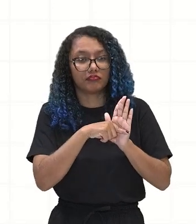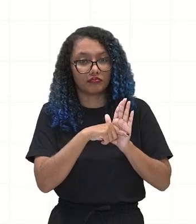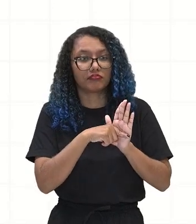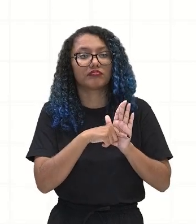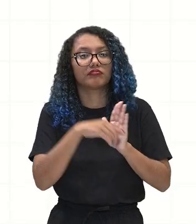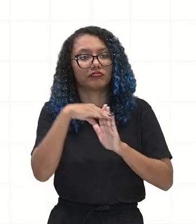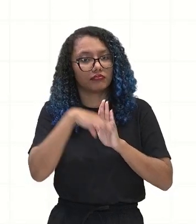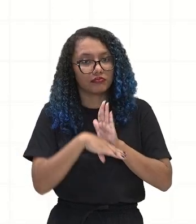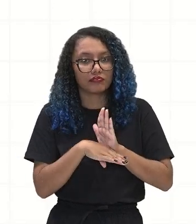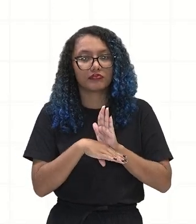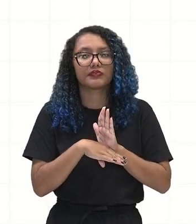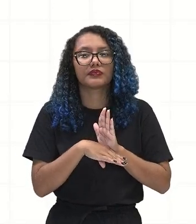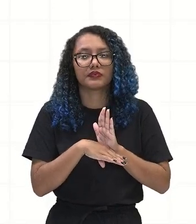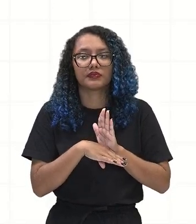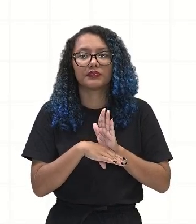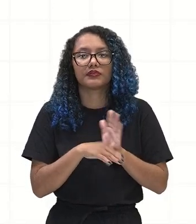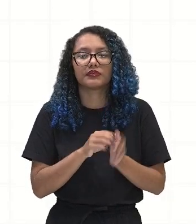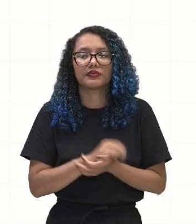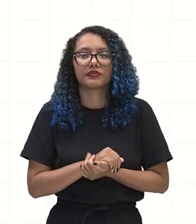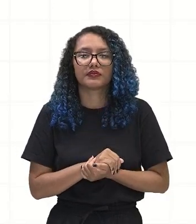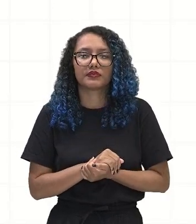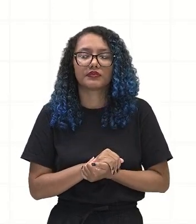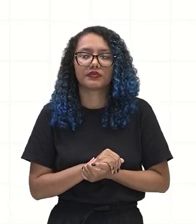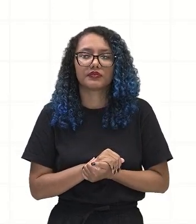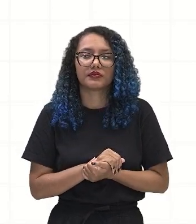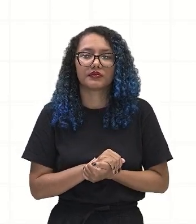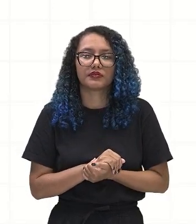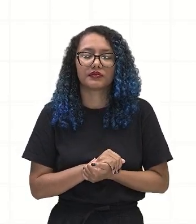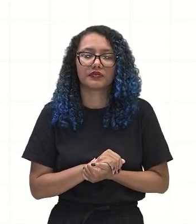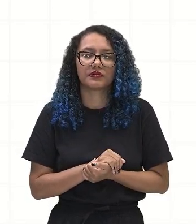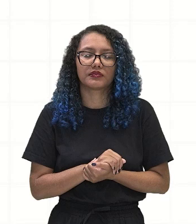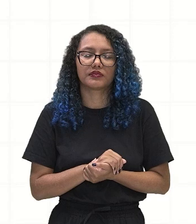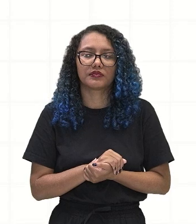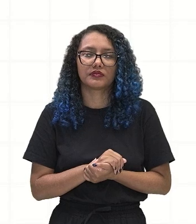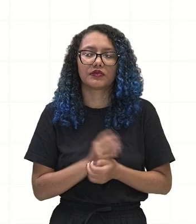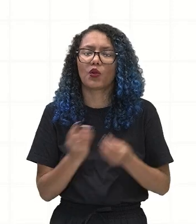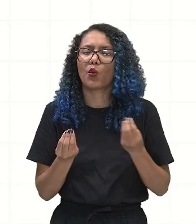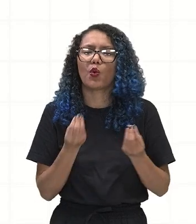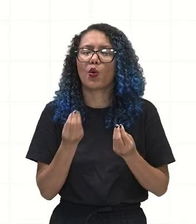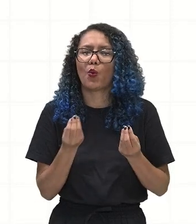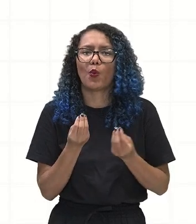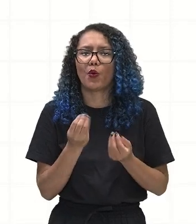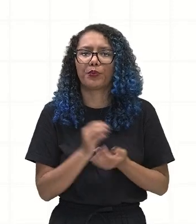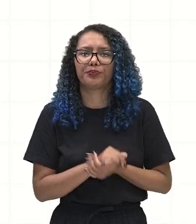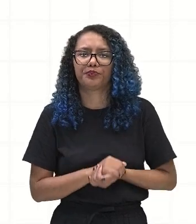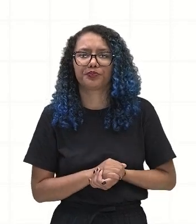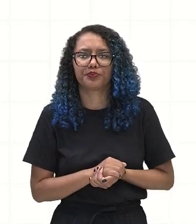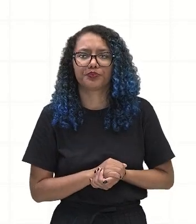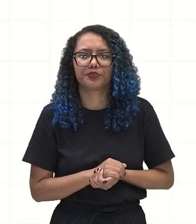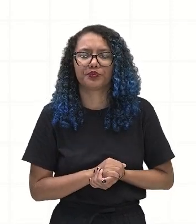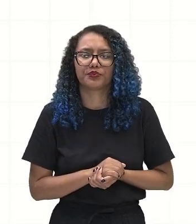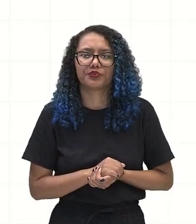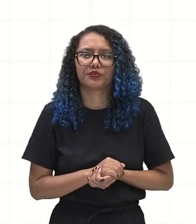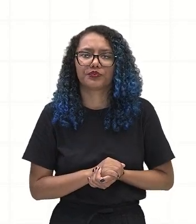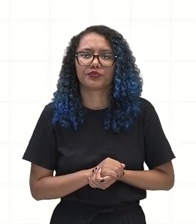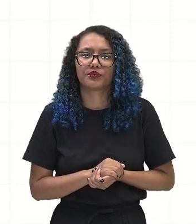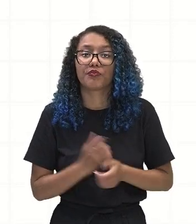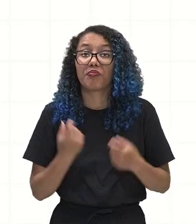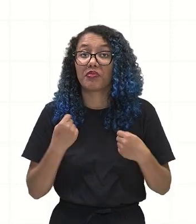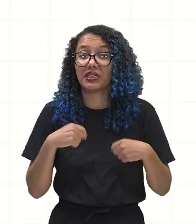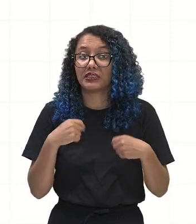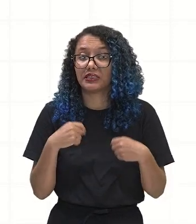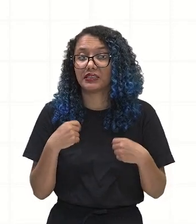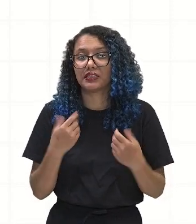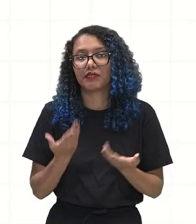subtração, né? E como que nós vamos encontrar o que é, né, esse 20%? Ó, menos, né,